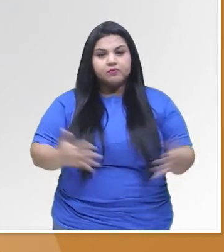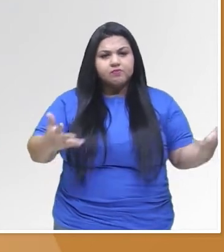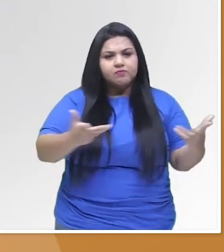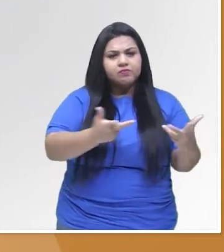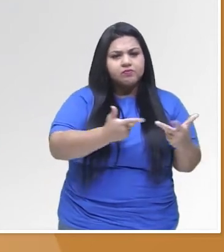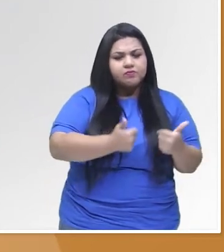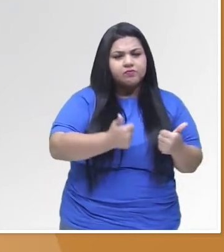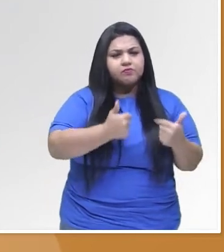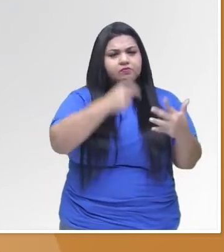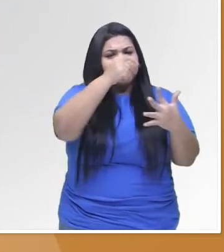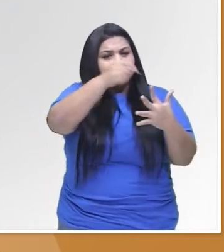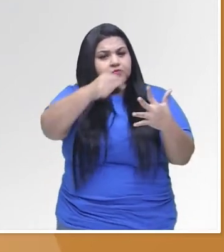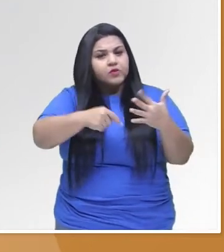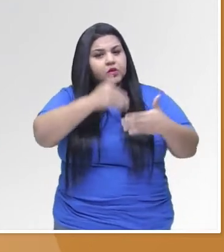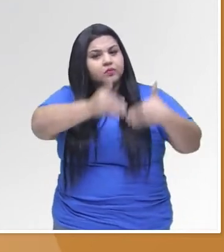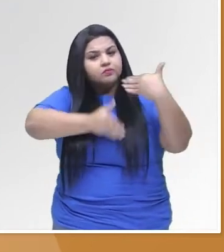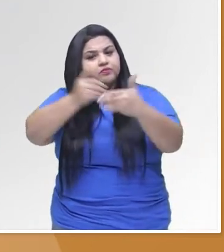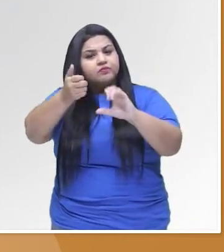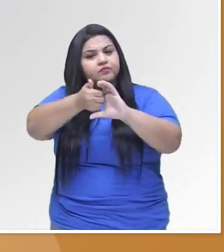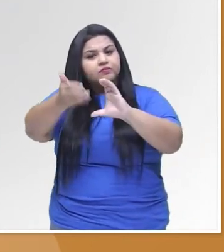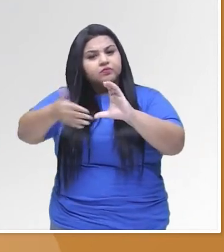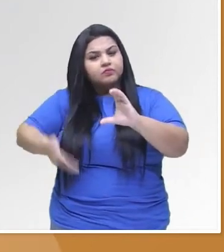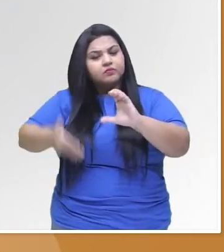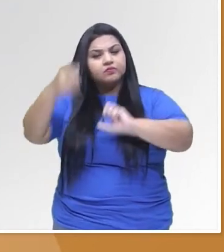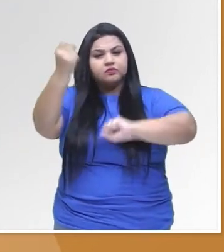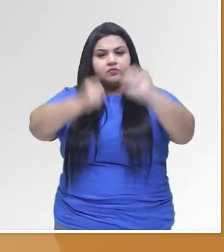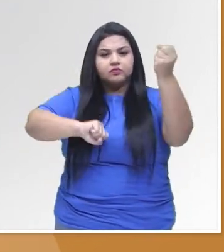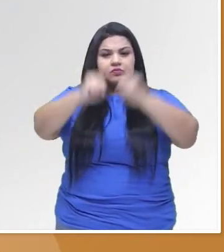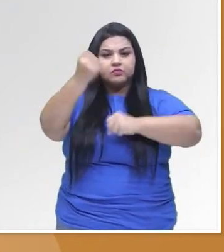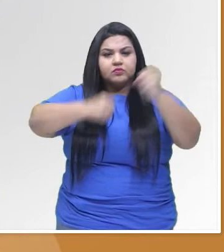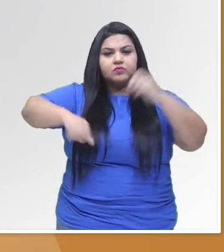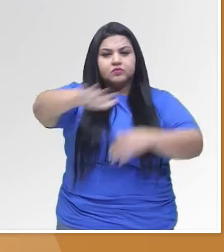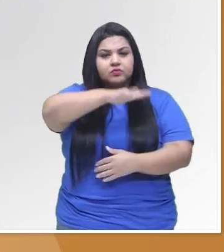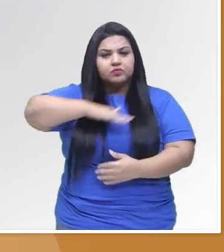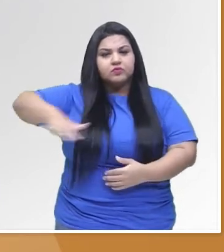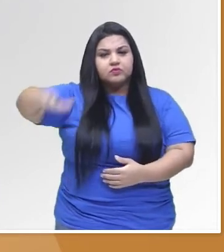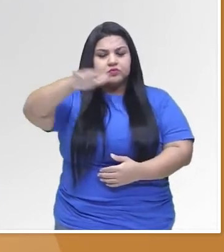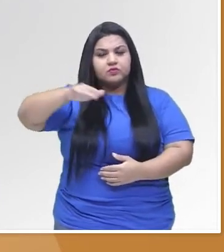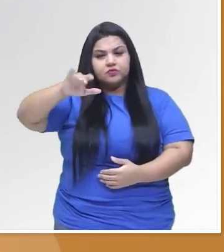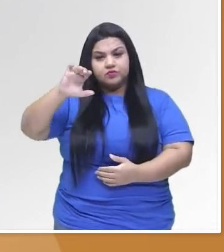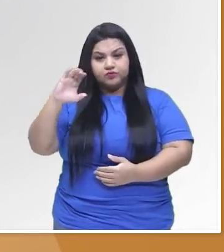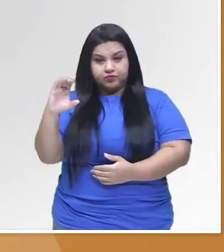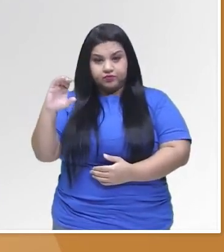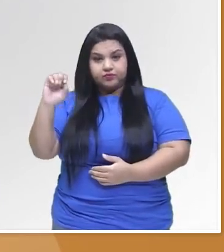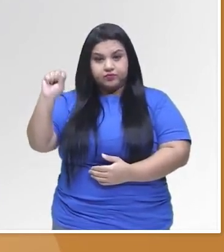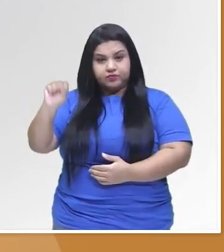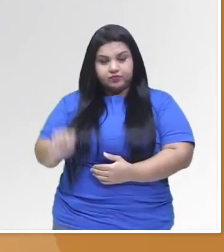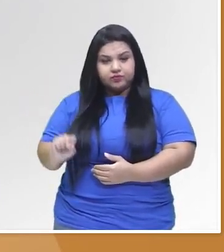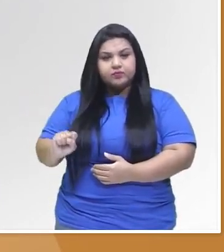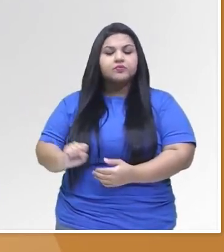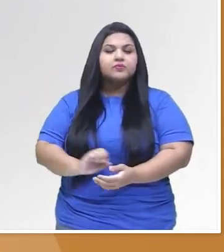Habilidade, identificar o processo e as características da industrialização na região Centro-Sul.